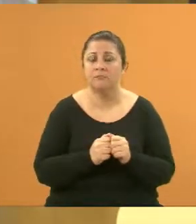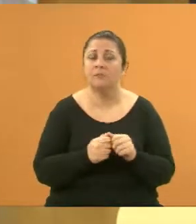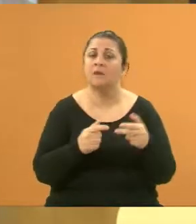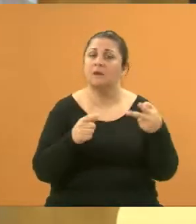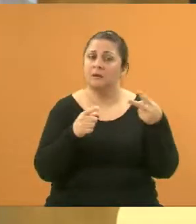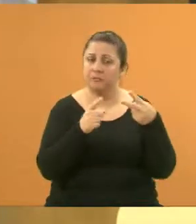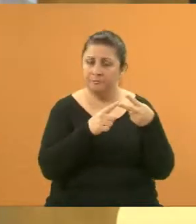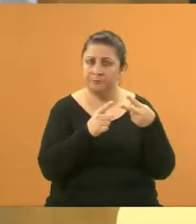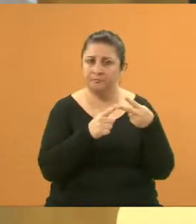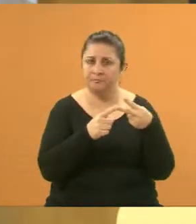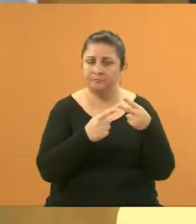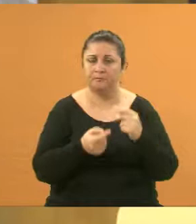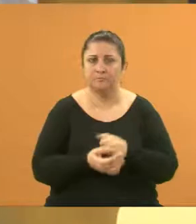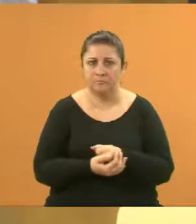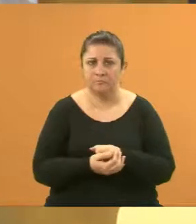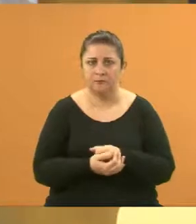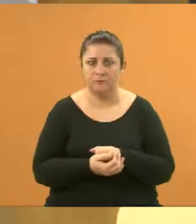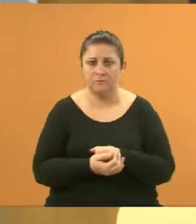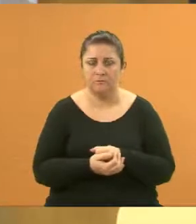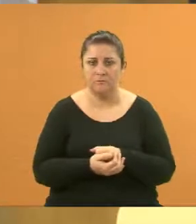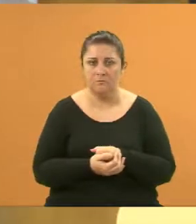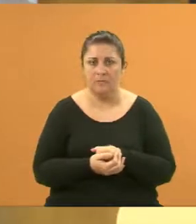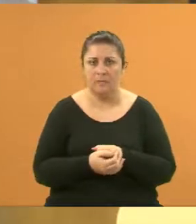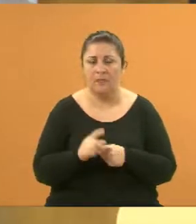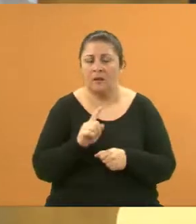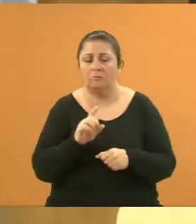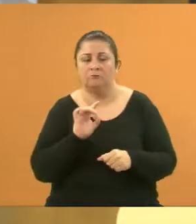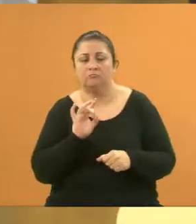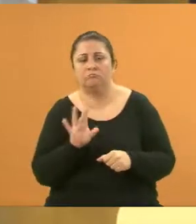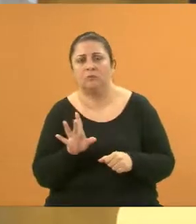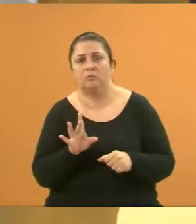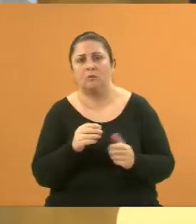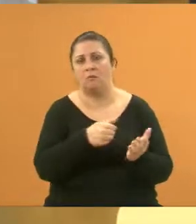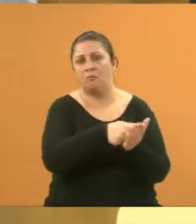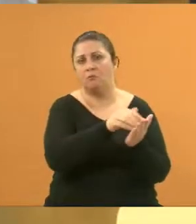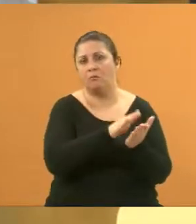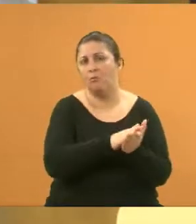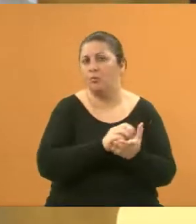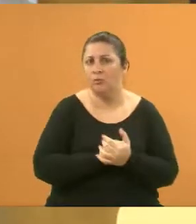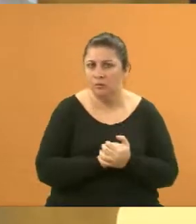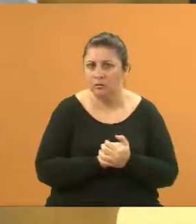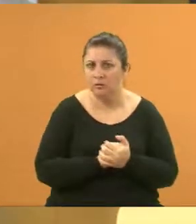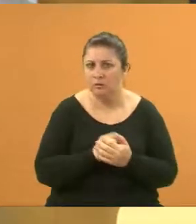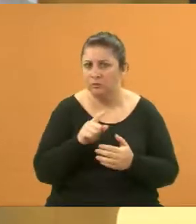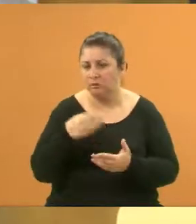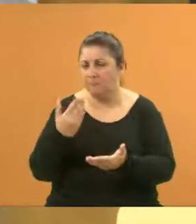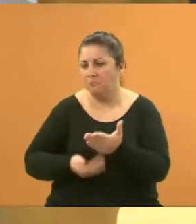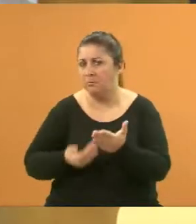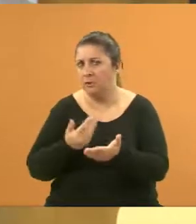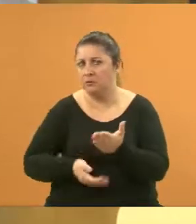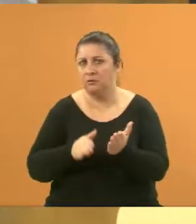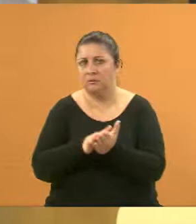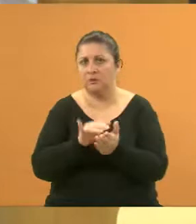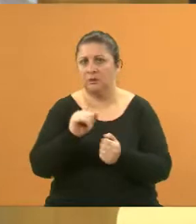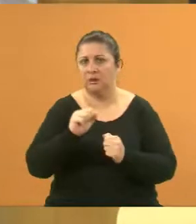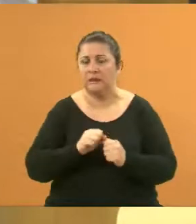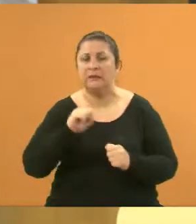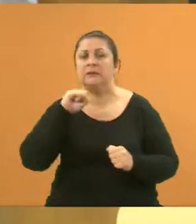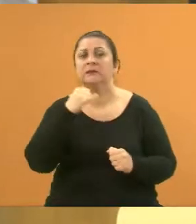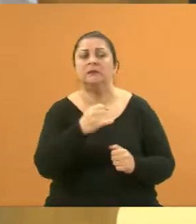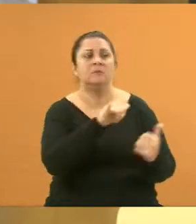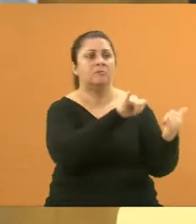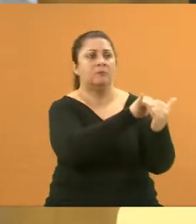outro ponto que eu queria colocar. Não é só a questão de multas, não é só esse prejuízo que Jacareí ia ter se isentasse